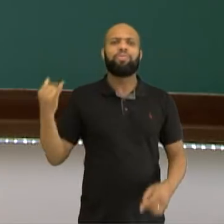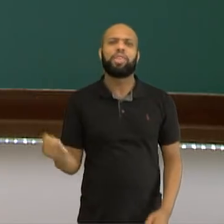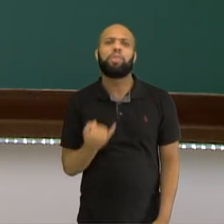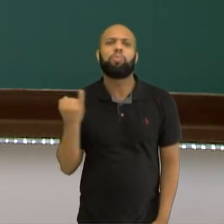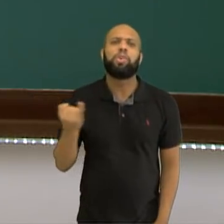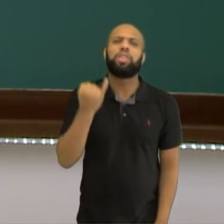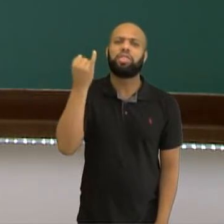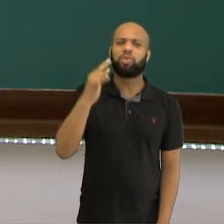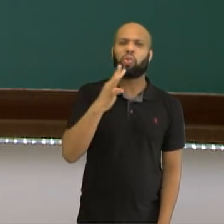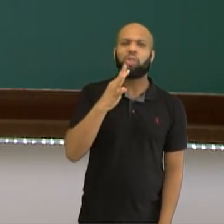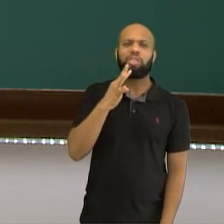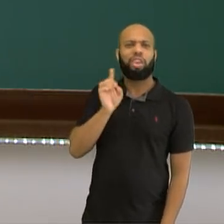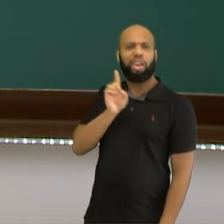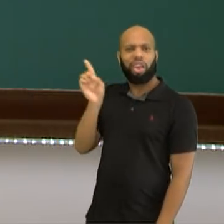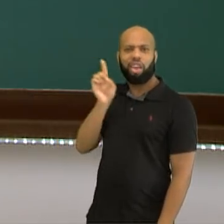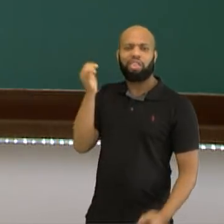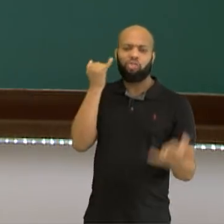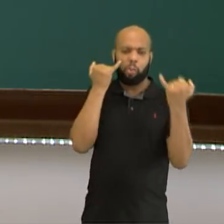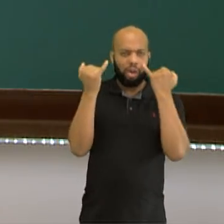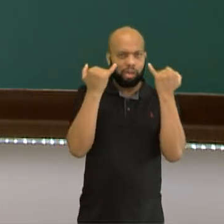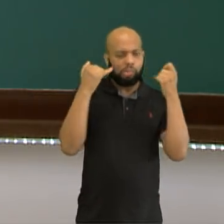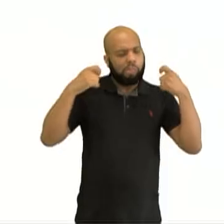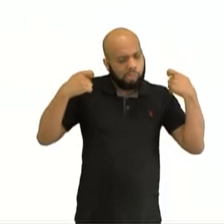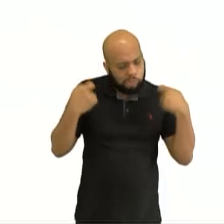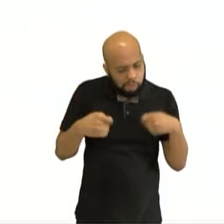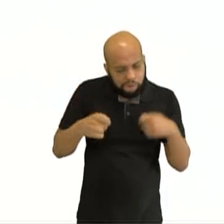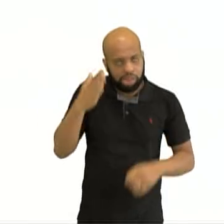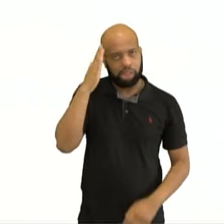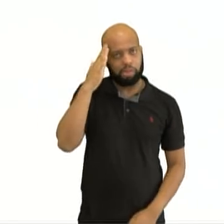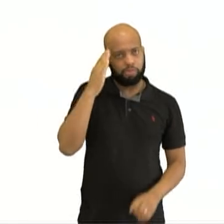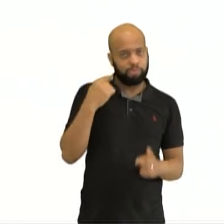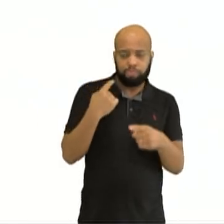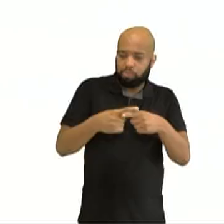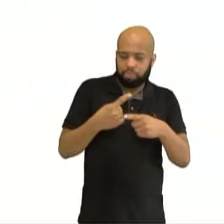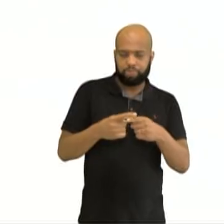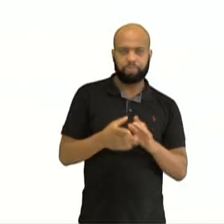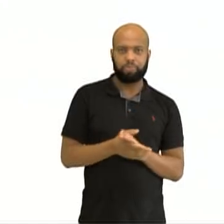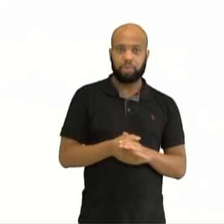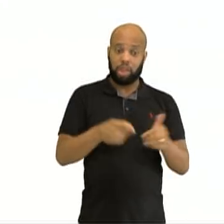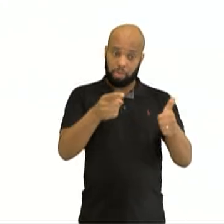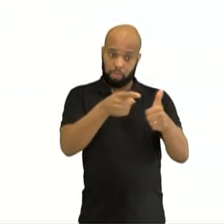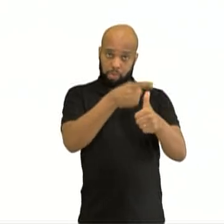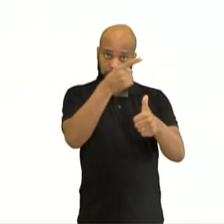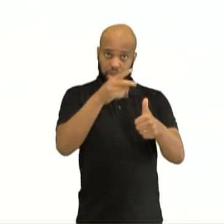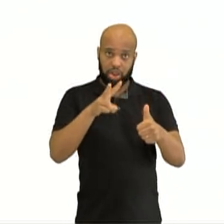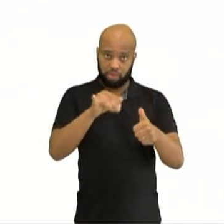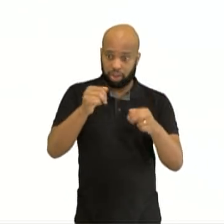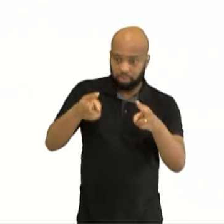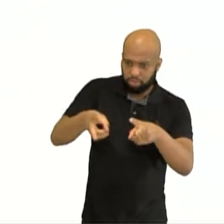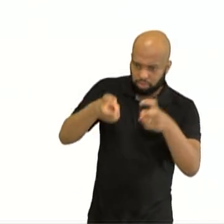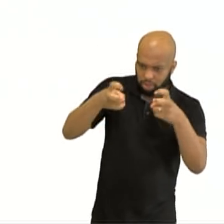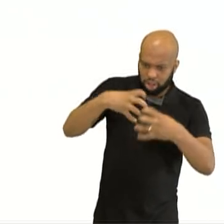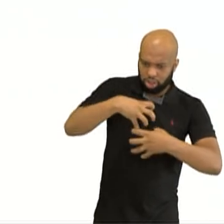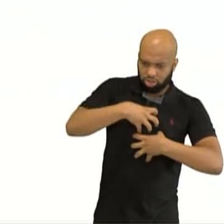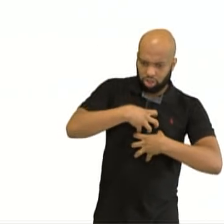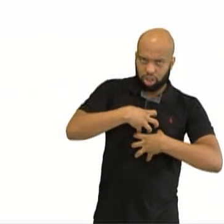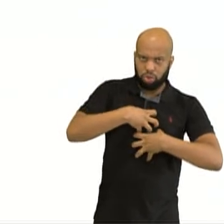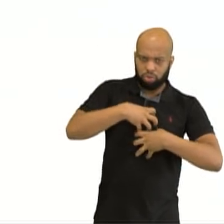essas informações? Tem que ter um porquê. Então, o primeiro é reconhecer o formato da Terra por meio